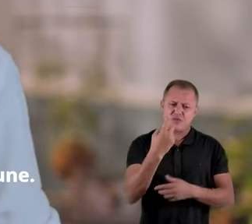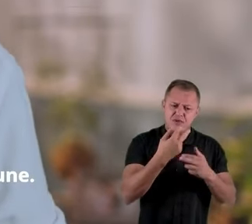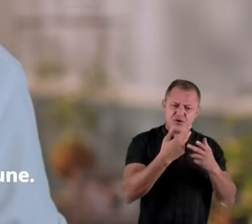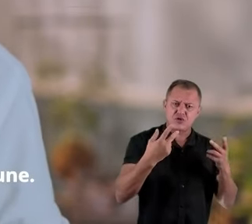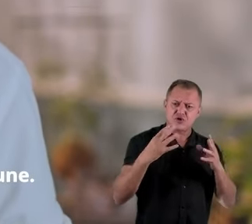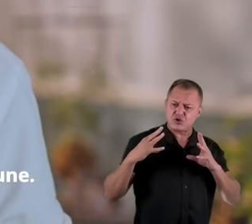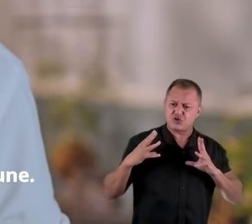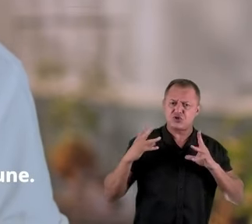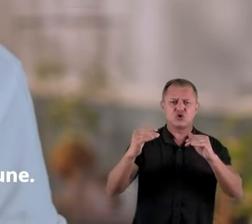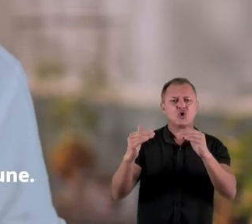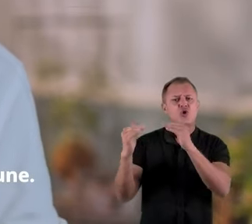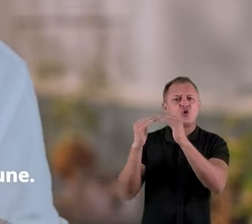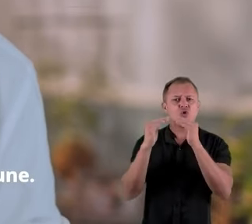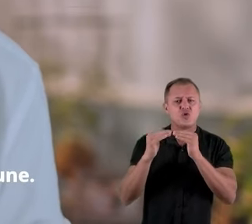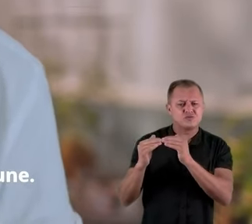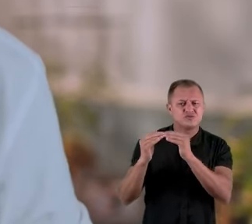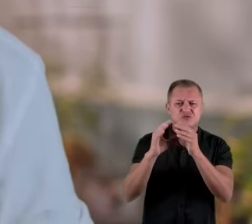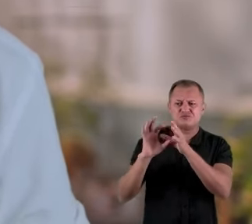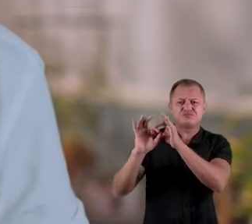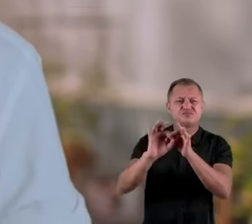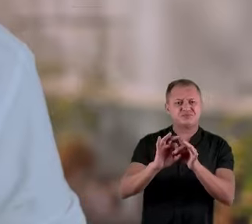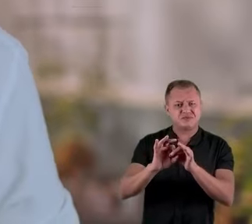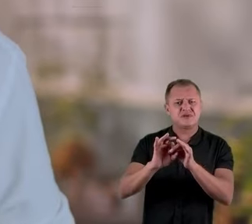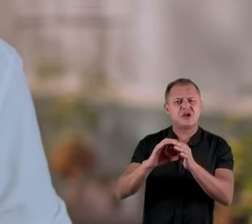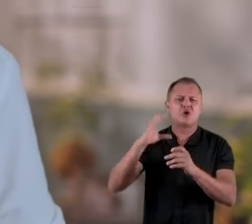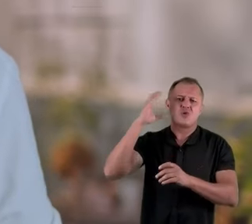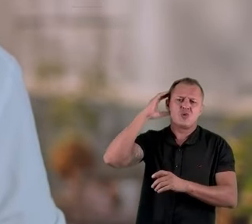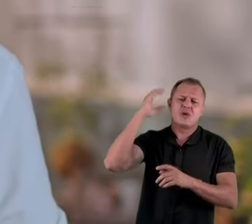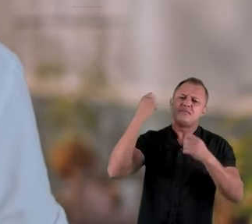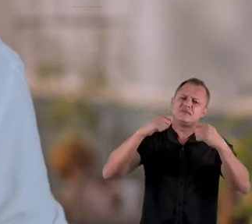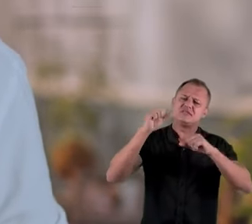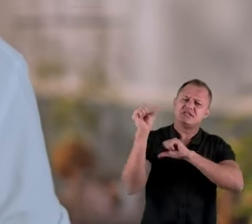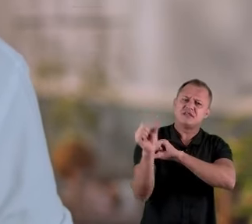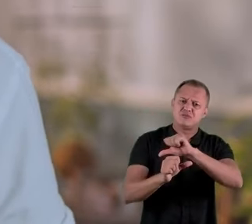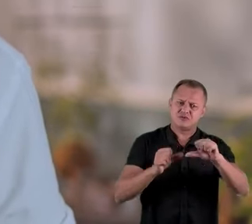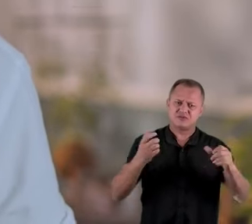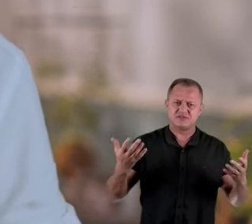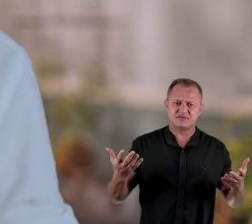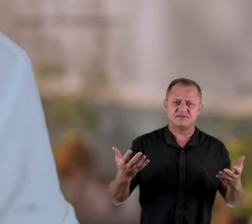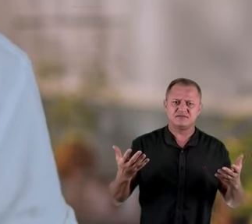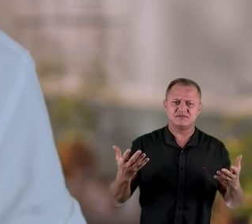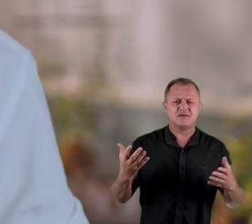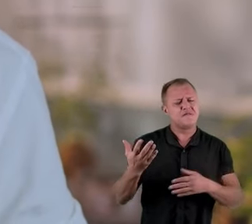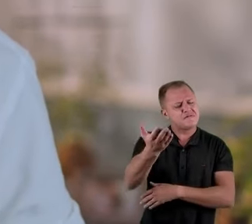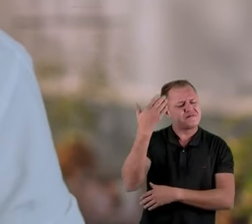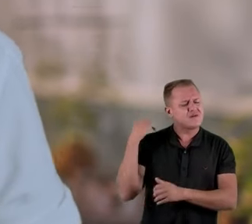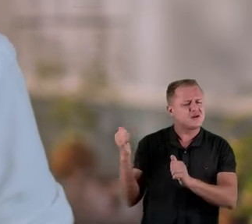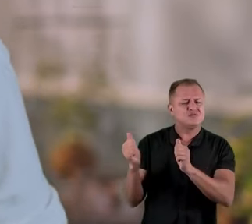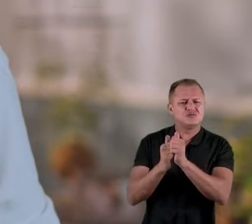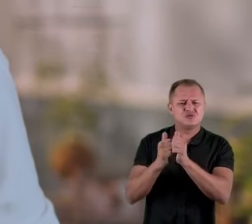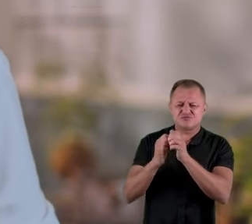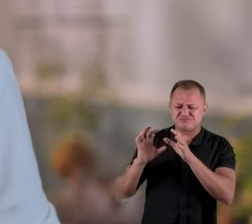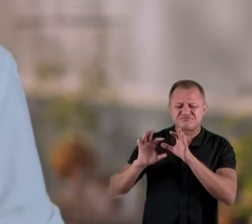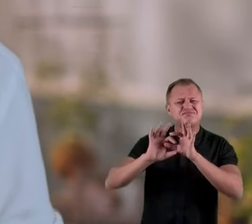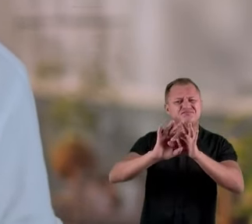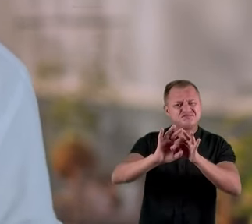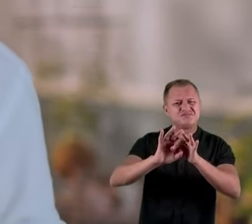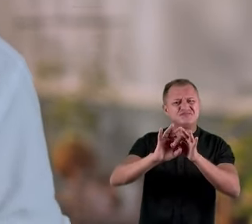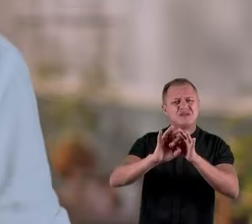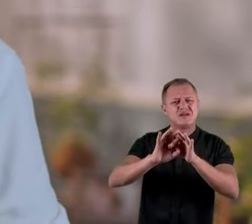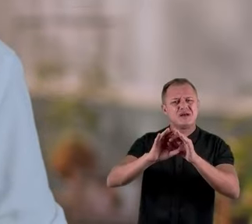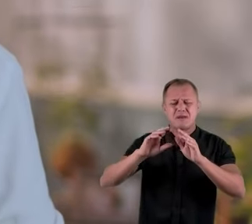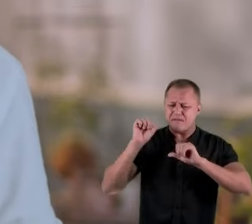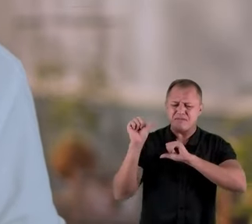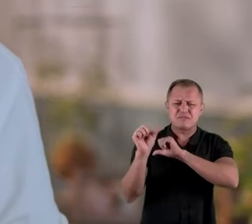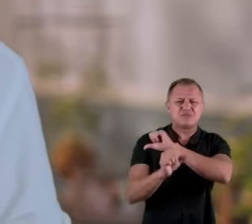que todos concordamos e que nos une. Cuiabá precisa mudar. Vamos juntos, unidos, fazer